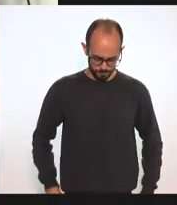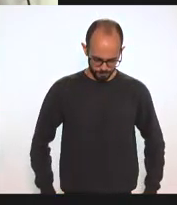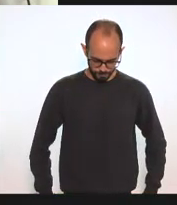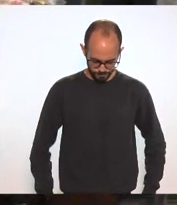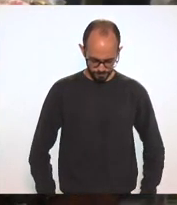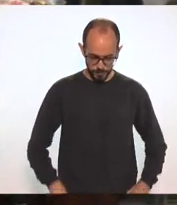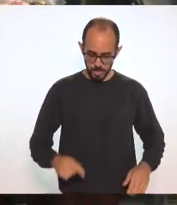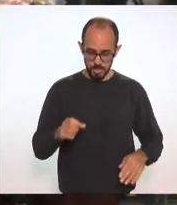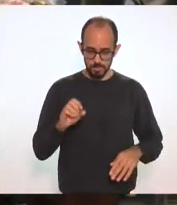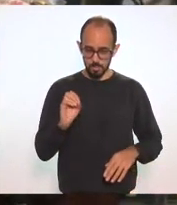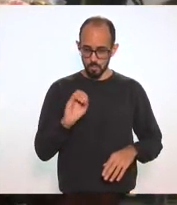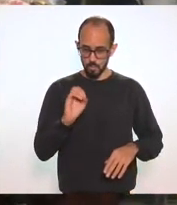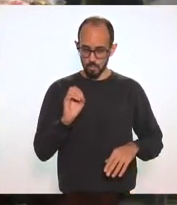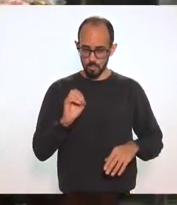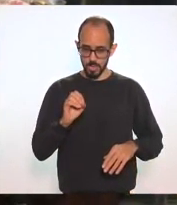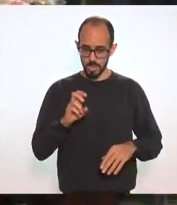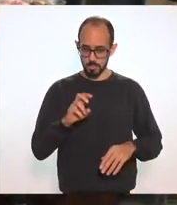Não havendo mais quem queira declarar,